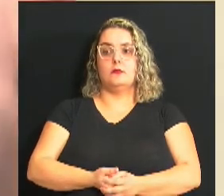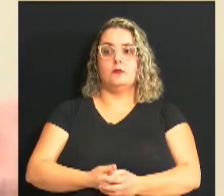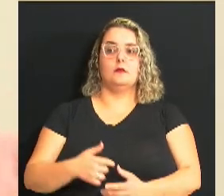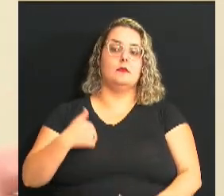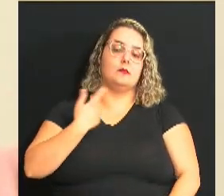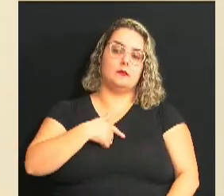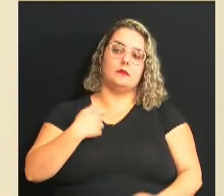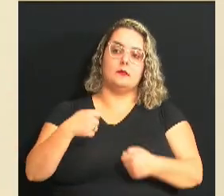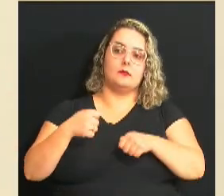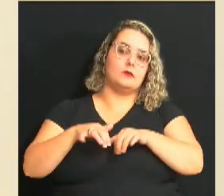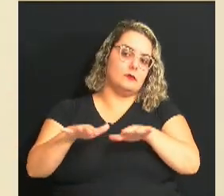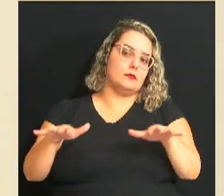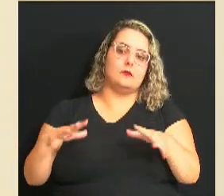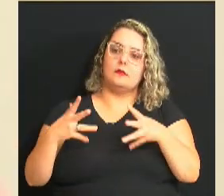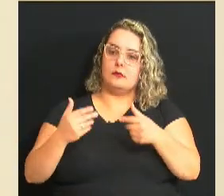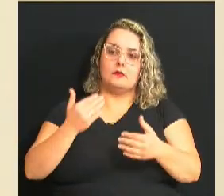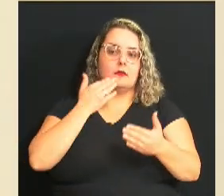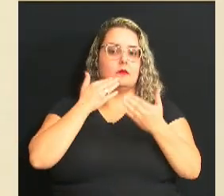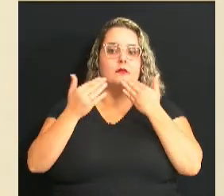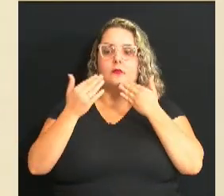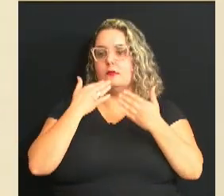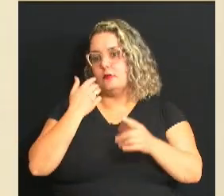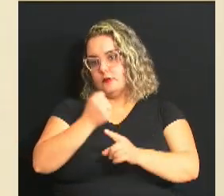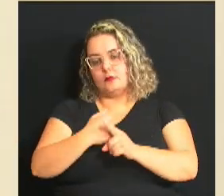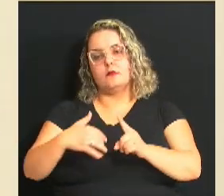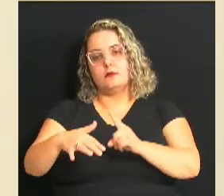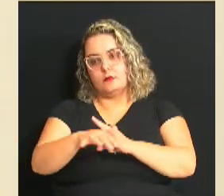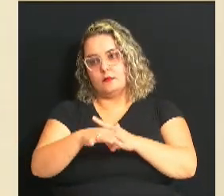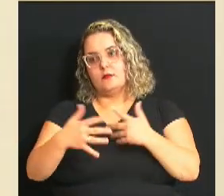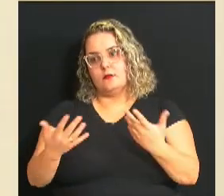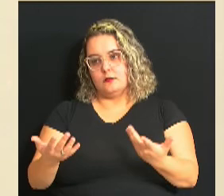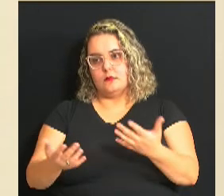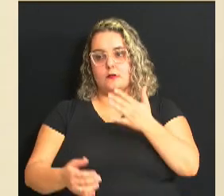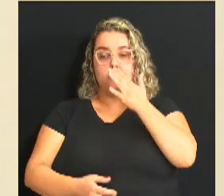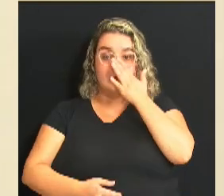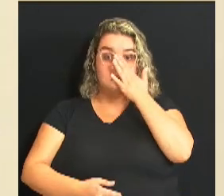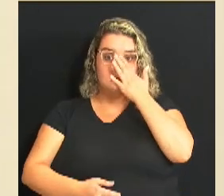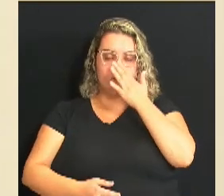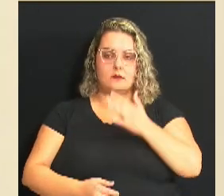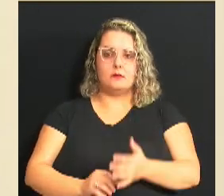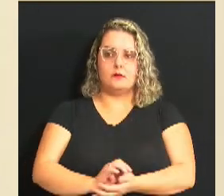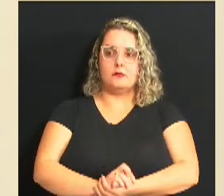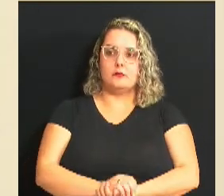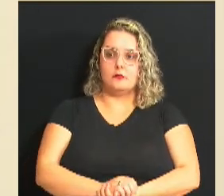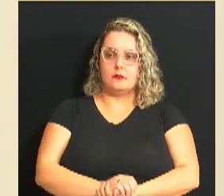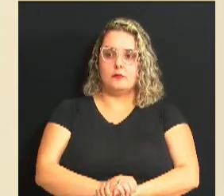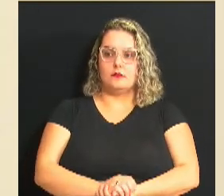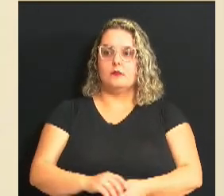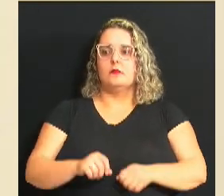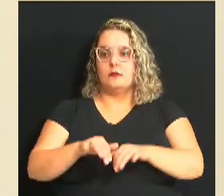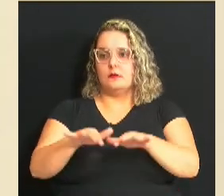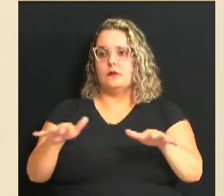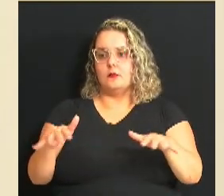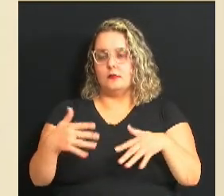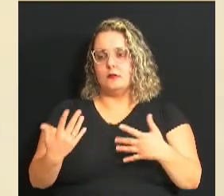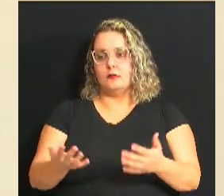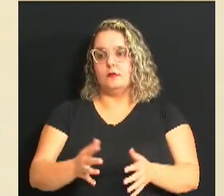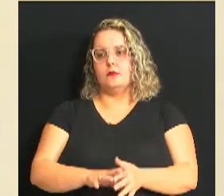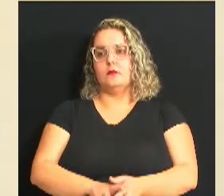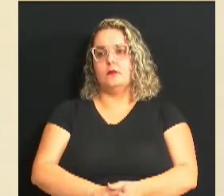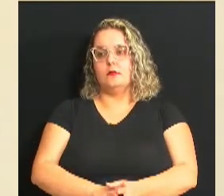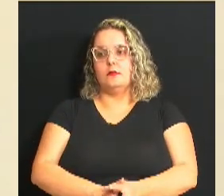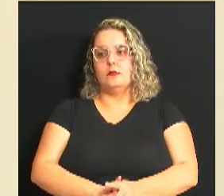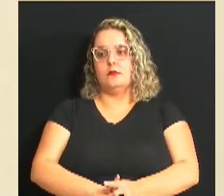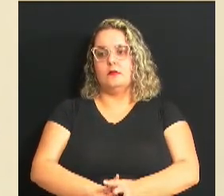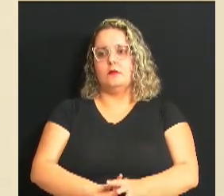que todas as demandas sociais, elas foram ampliadas, né? Mas nós